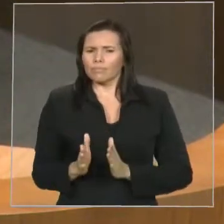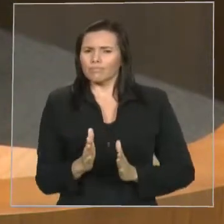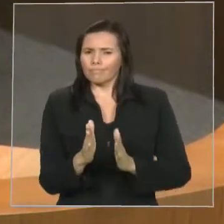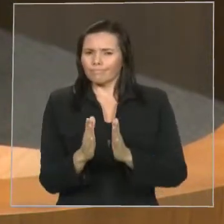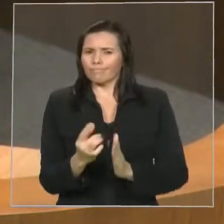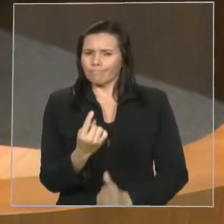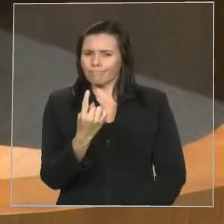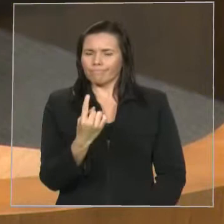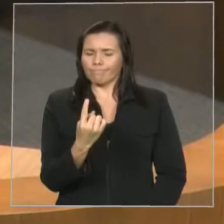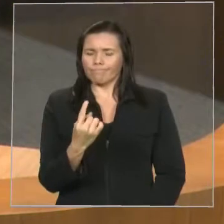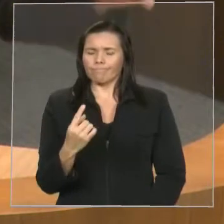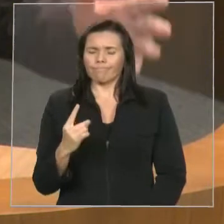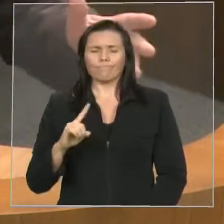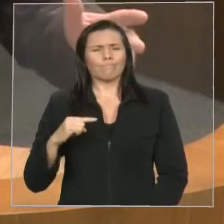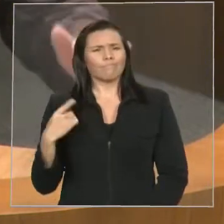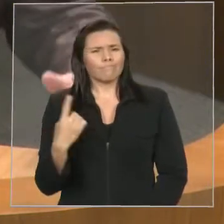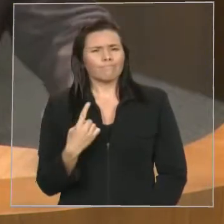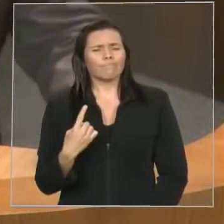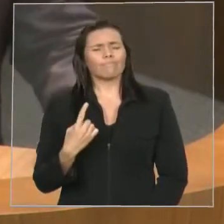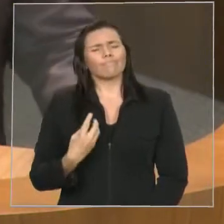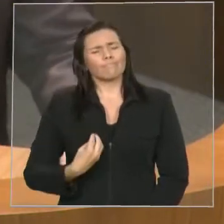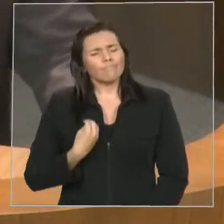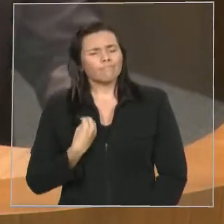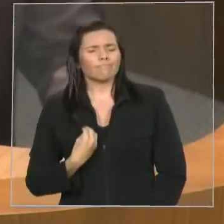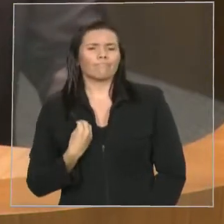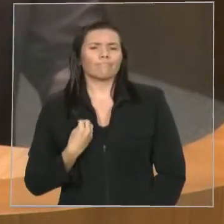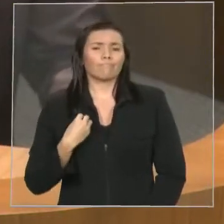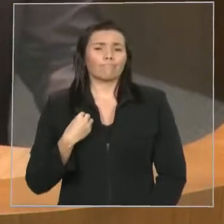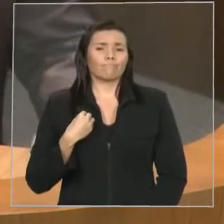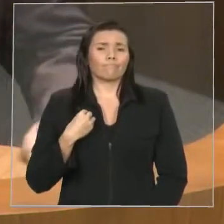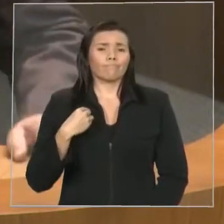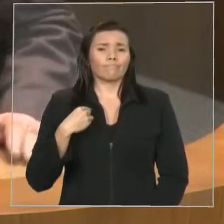Nós vivemos de escolhas.